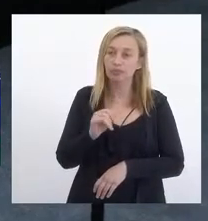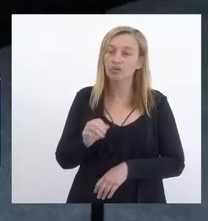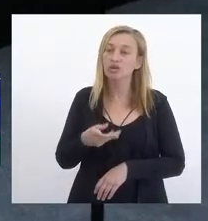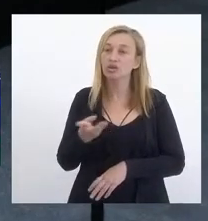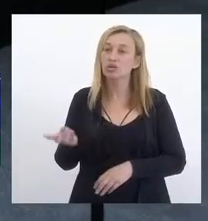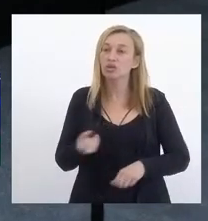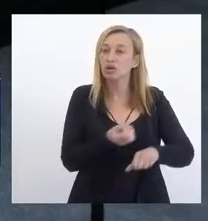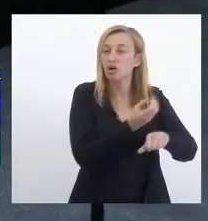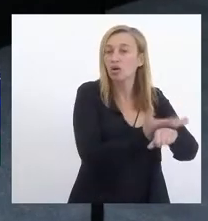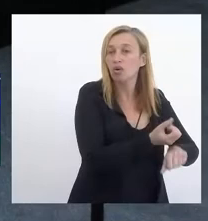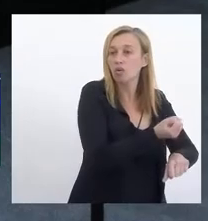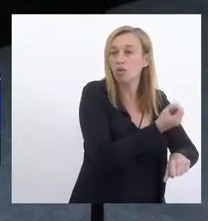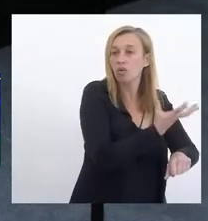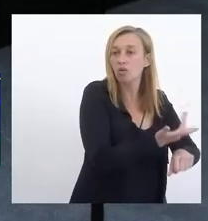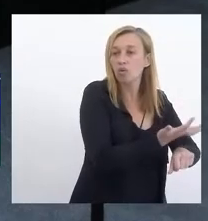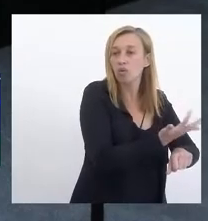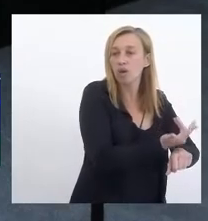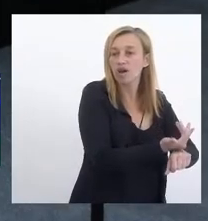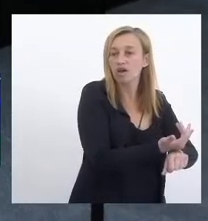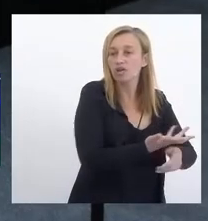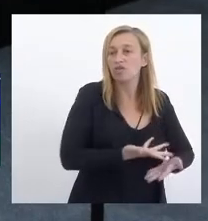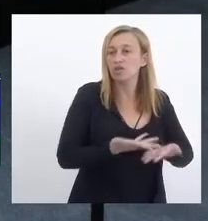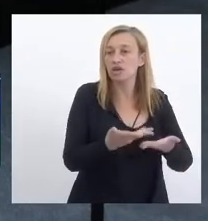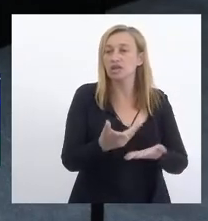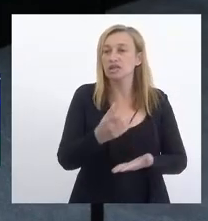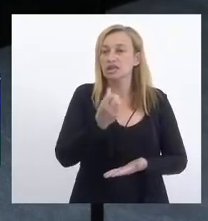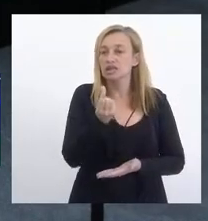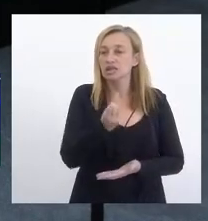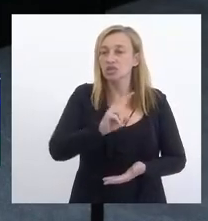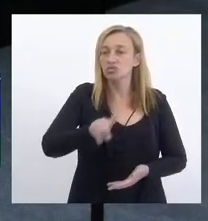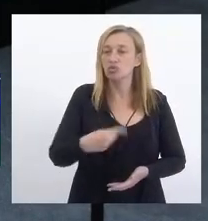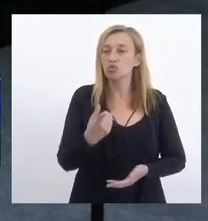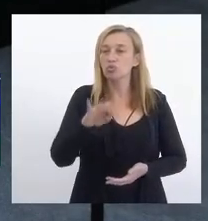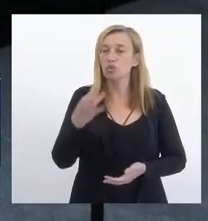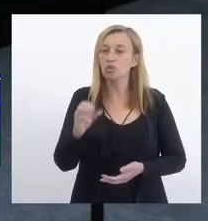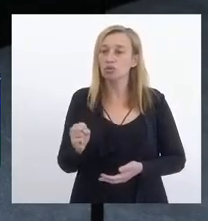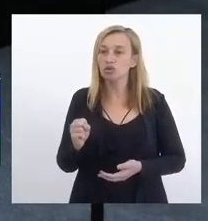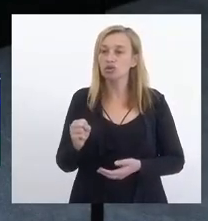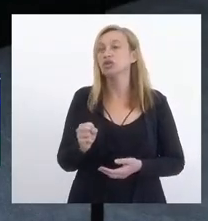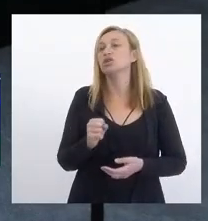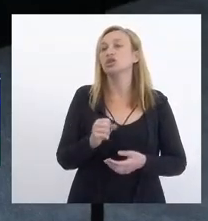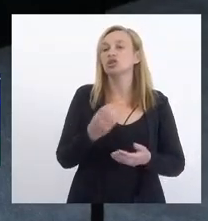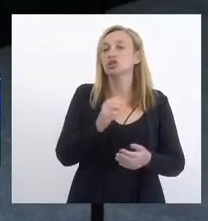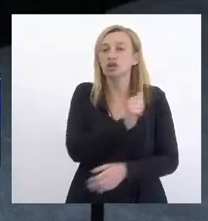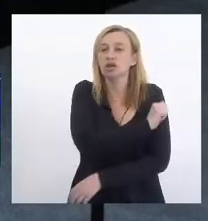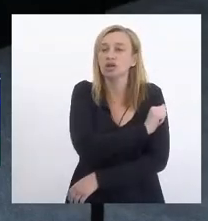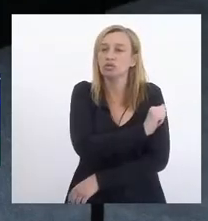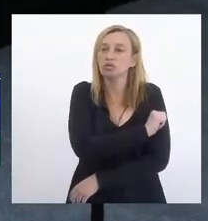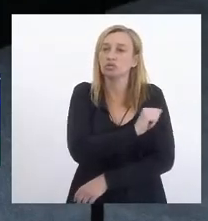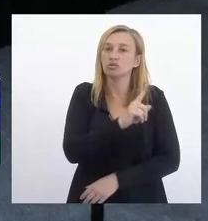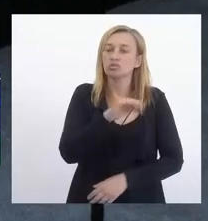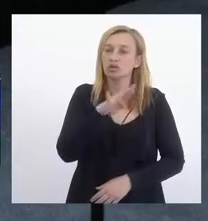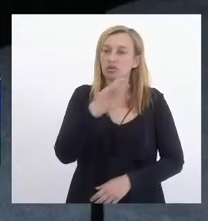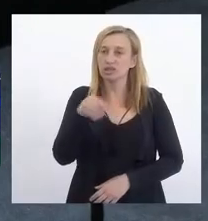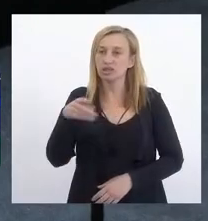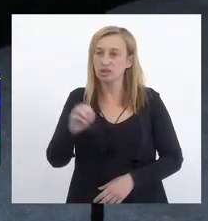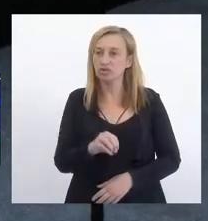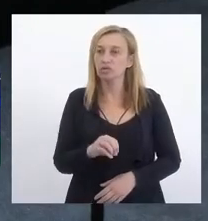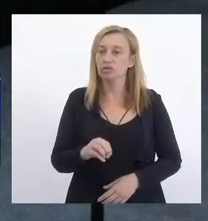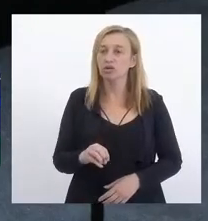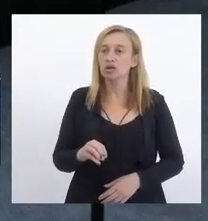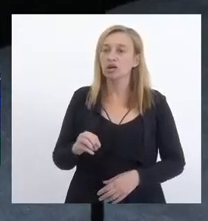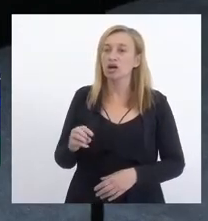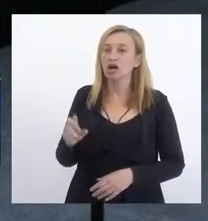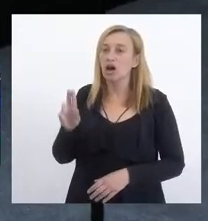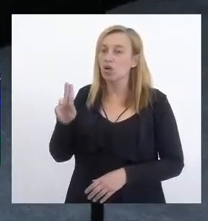UERJ oferece 6 mil bolsas próprias para os seus estudantes de graduação, uma bolsa para cada 5 alunos, a UESO